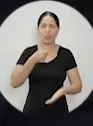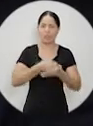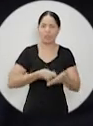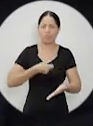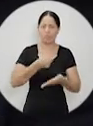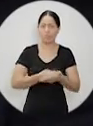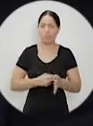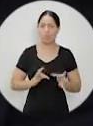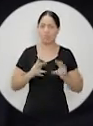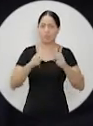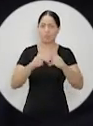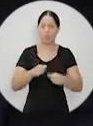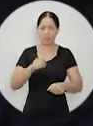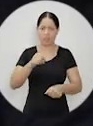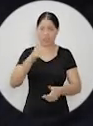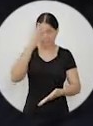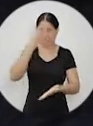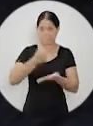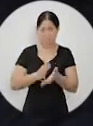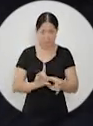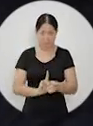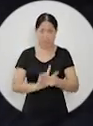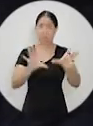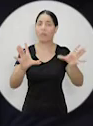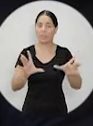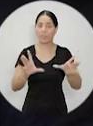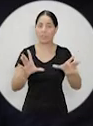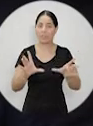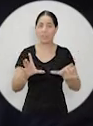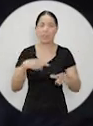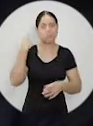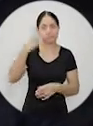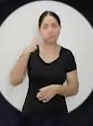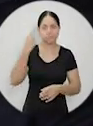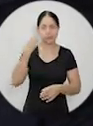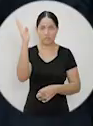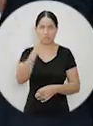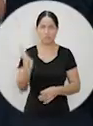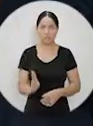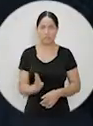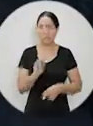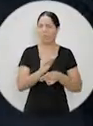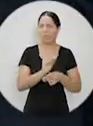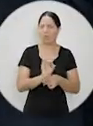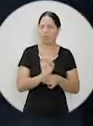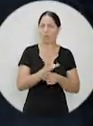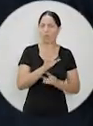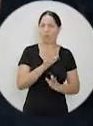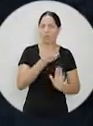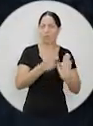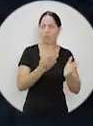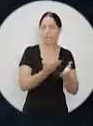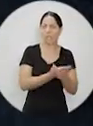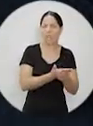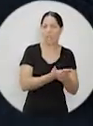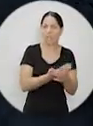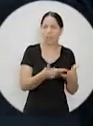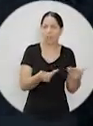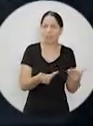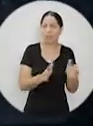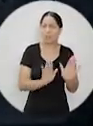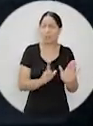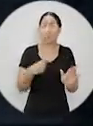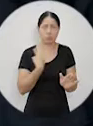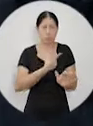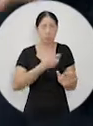essa nossa fé à democracia. A advocacia brasileira ela não cuida apenas dos seus processos, cuida bem dos seus